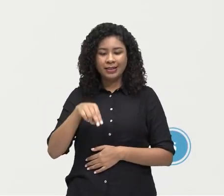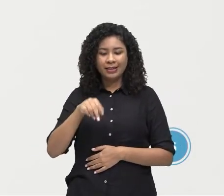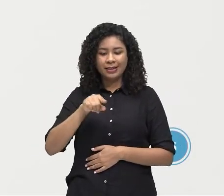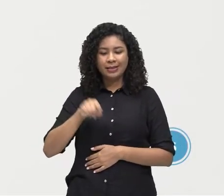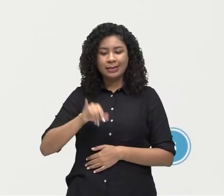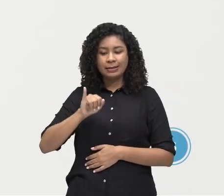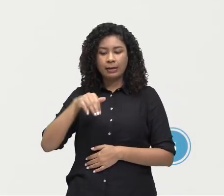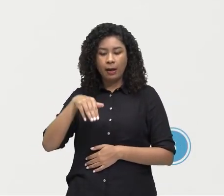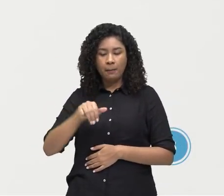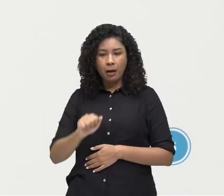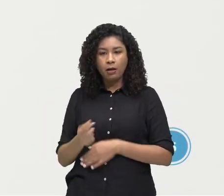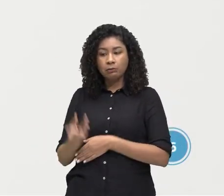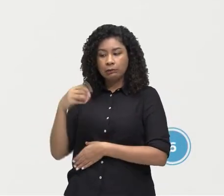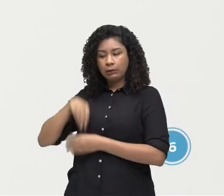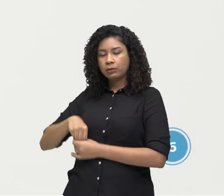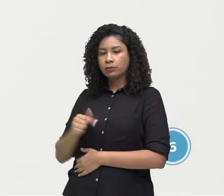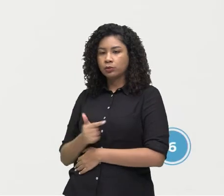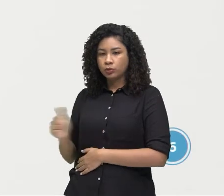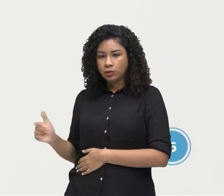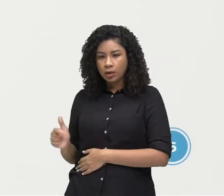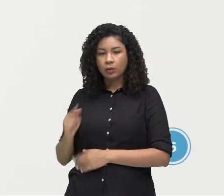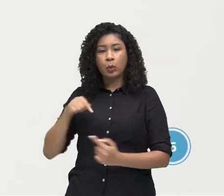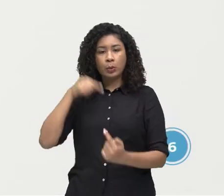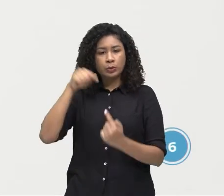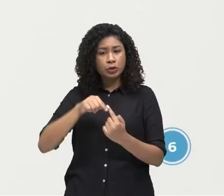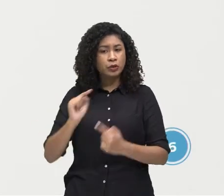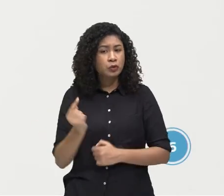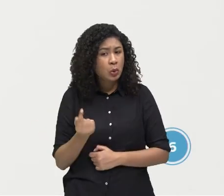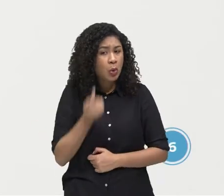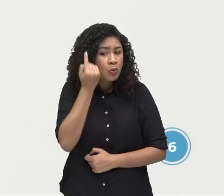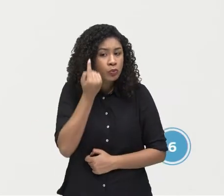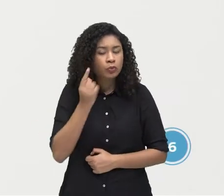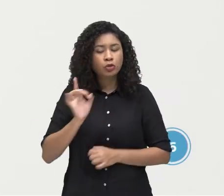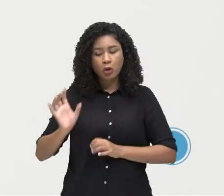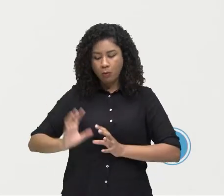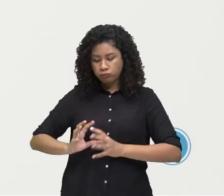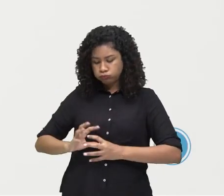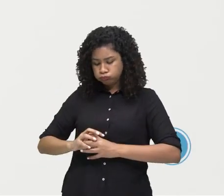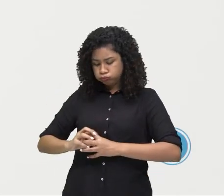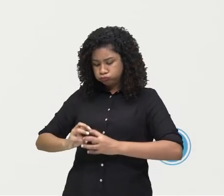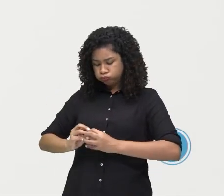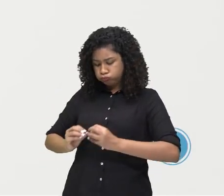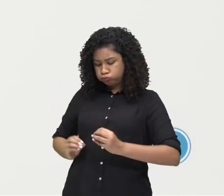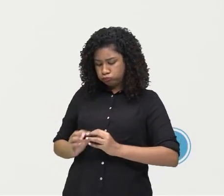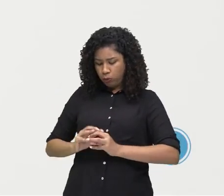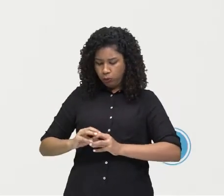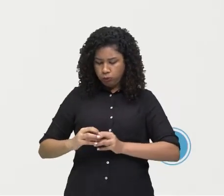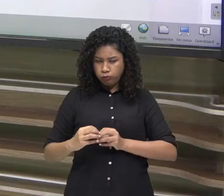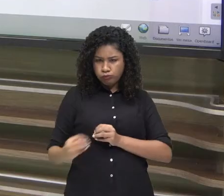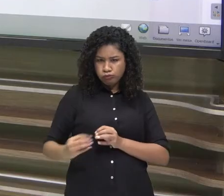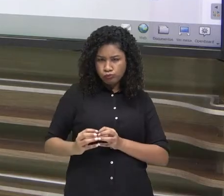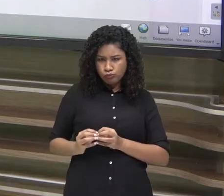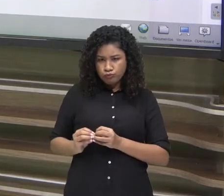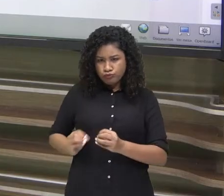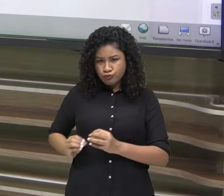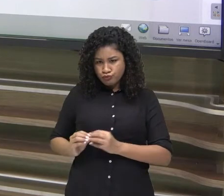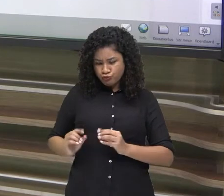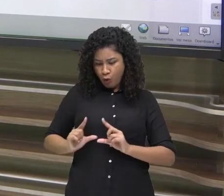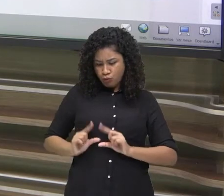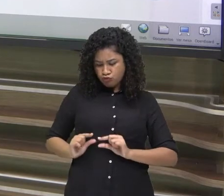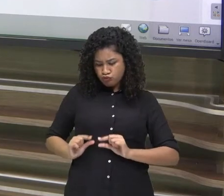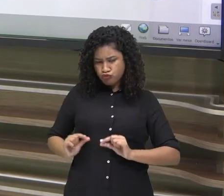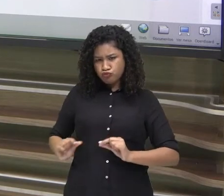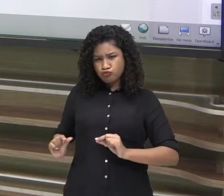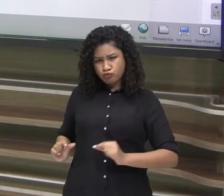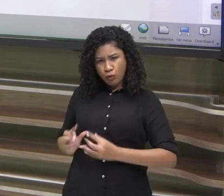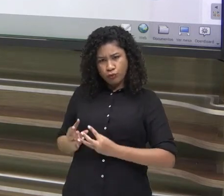vai ter essa função aí de emulsificar as gorduras, ela vai preparar essas gorduras para a ação das enzimas, né? Depois que a